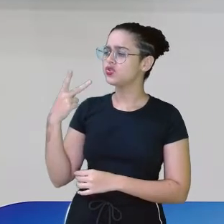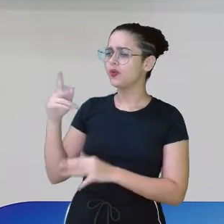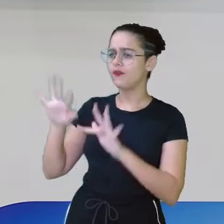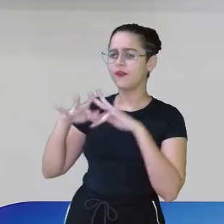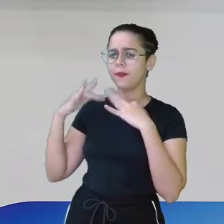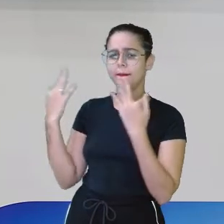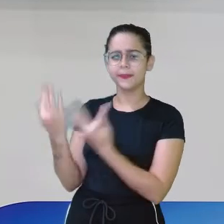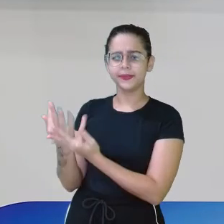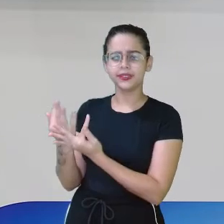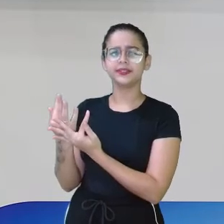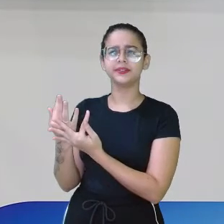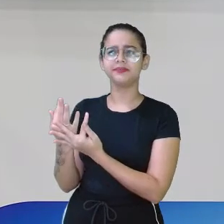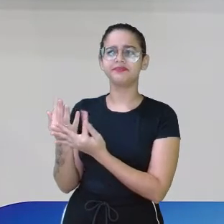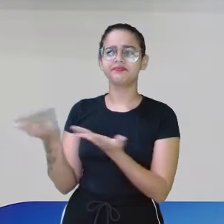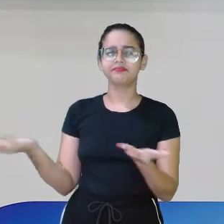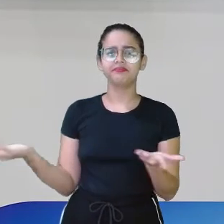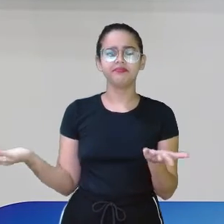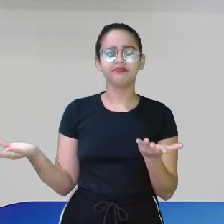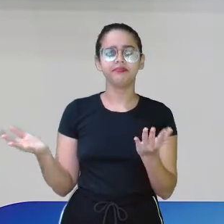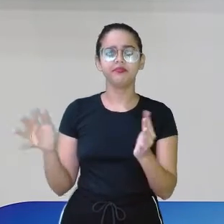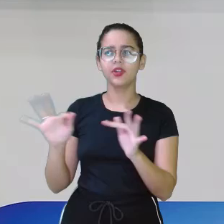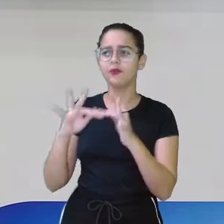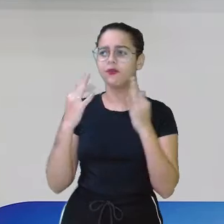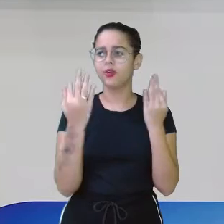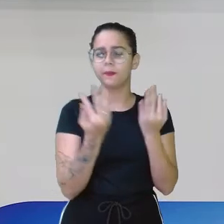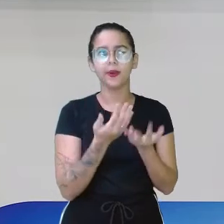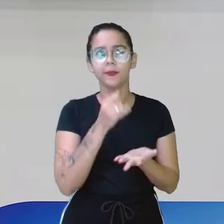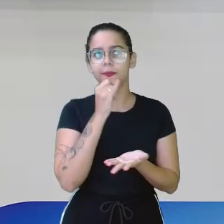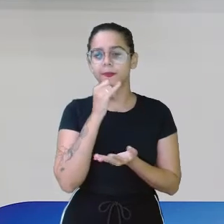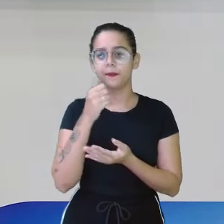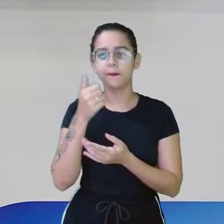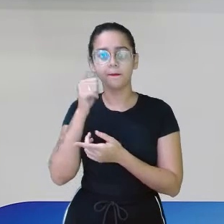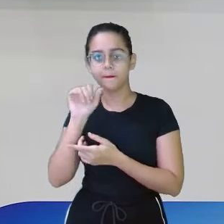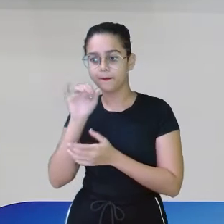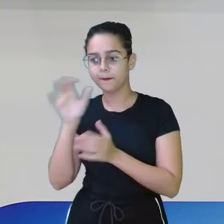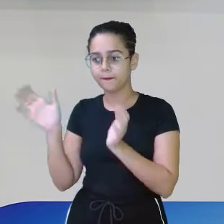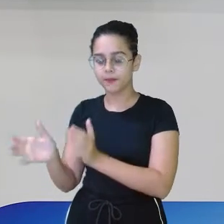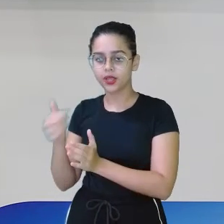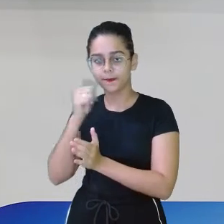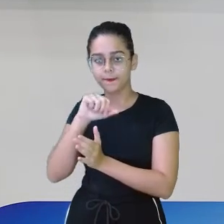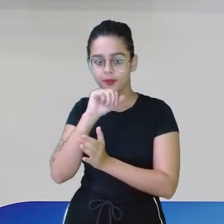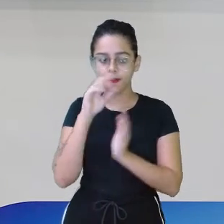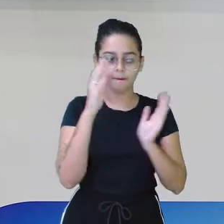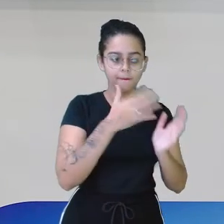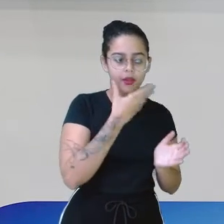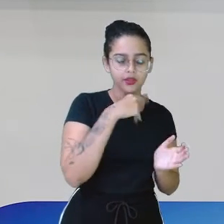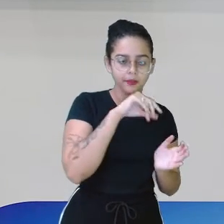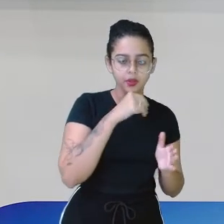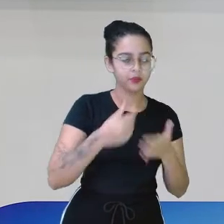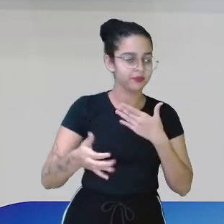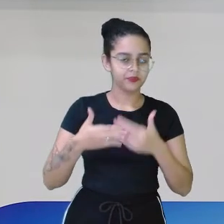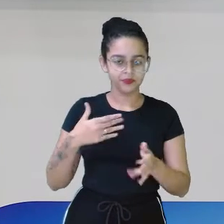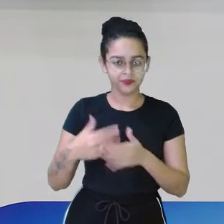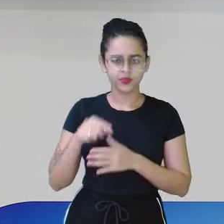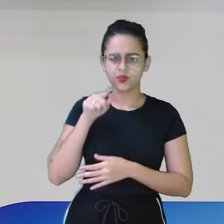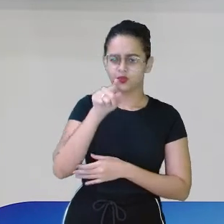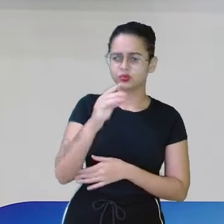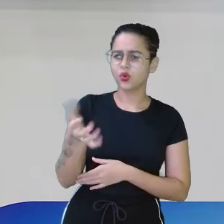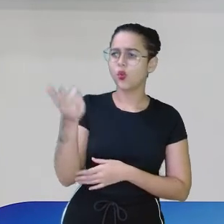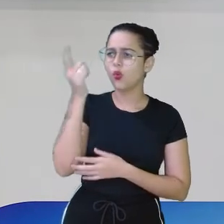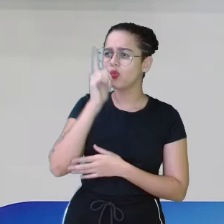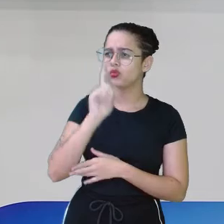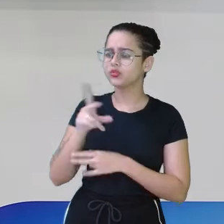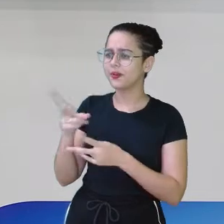família, né? Na família da parte de mãe, parte de pai, né? Seja ela qual for. Você